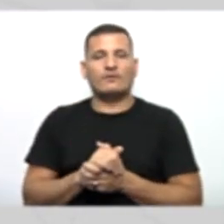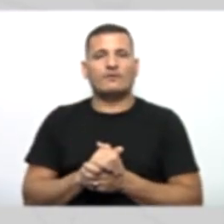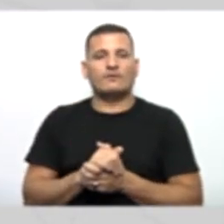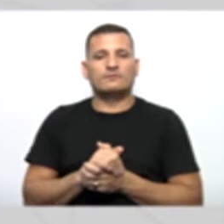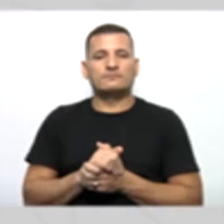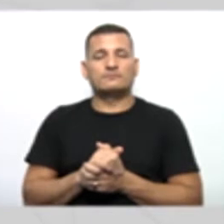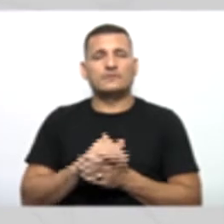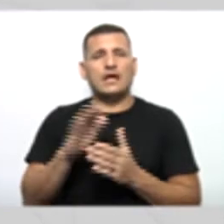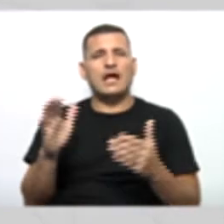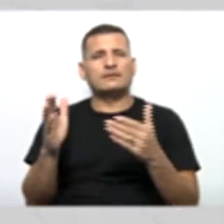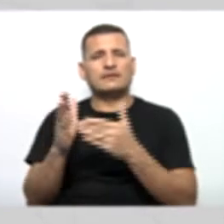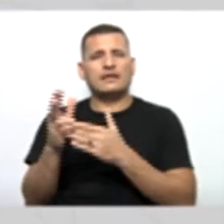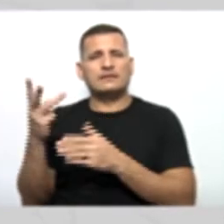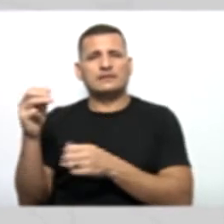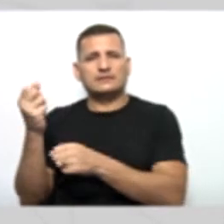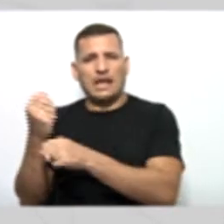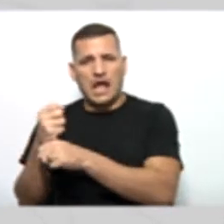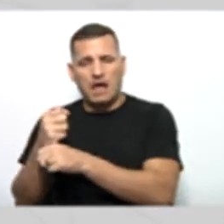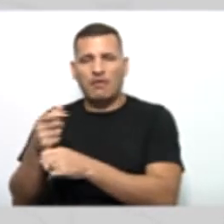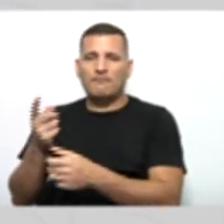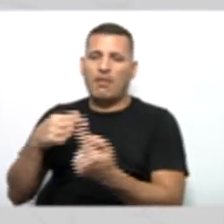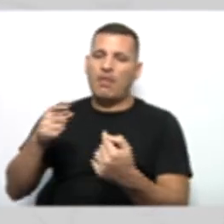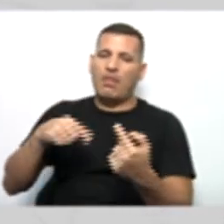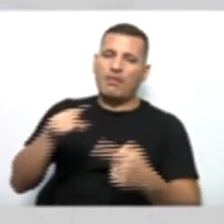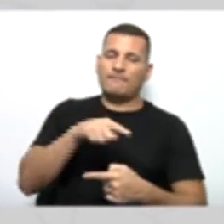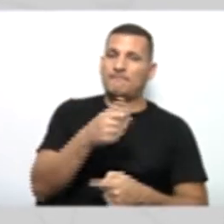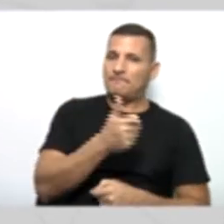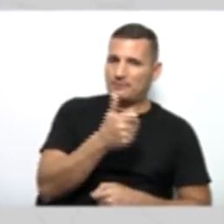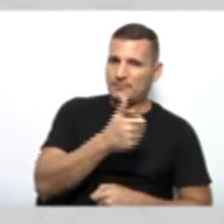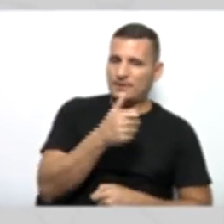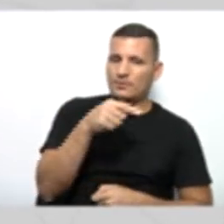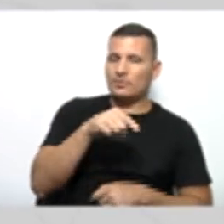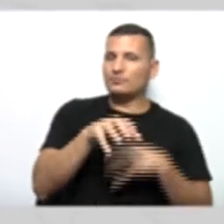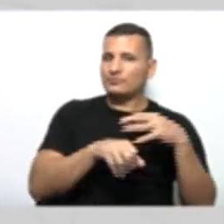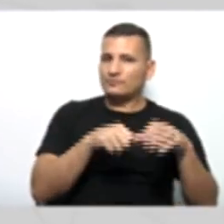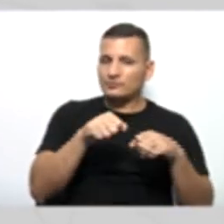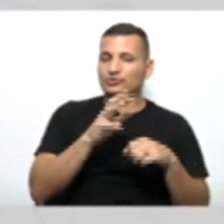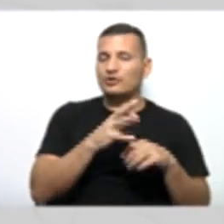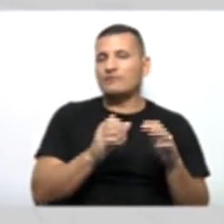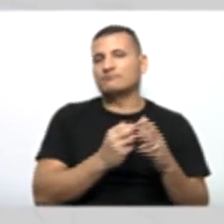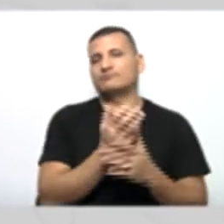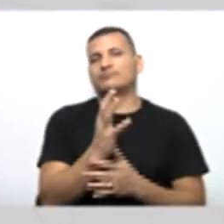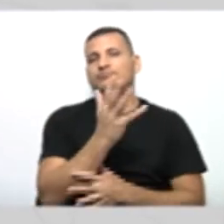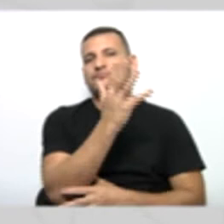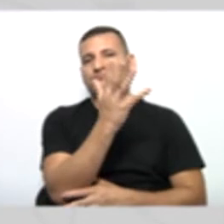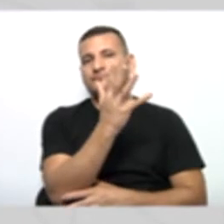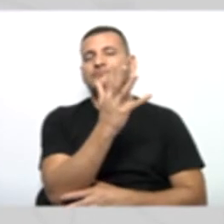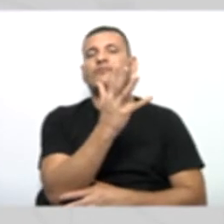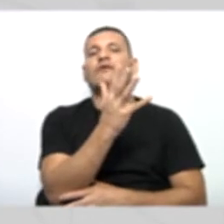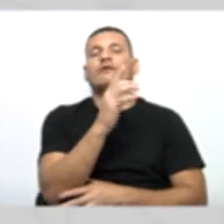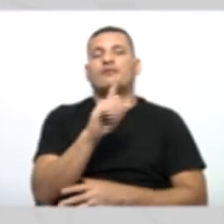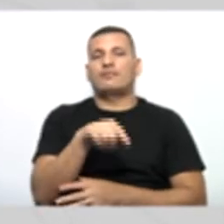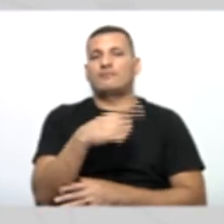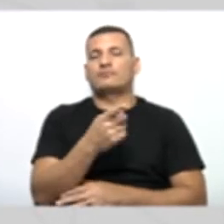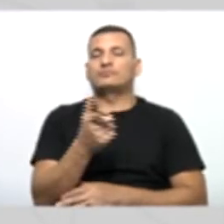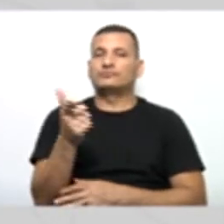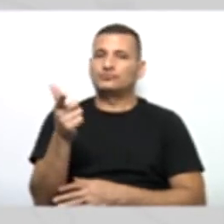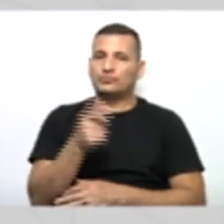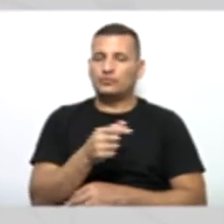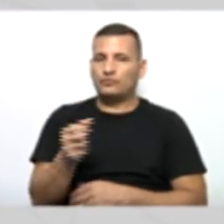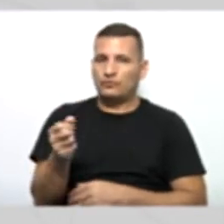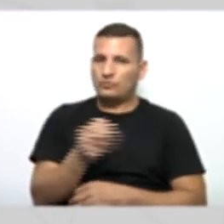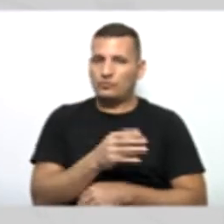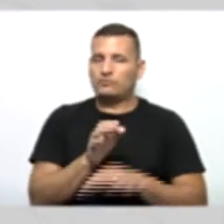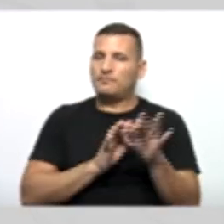já teria se recuperado da ação exploratória. E um novo plano de exploração para ele poderia ser